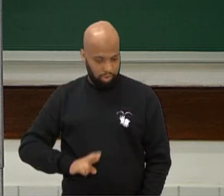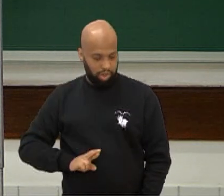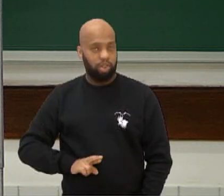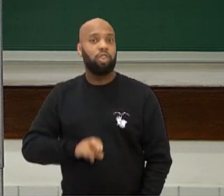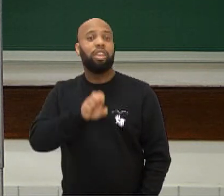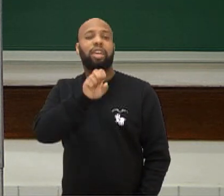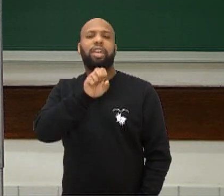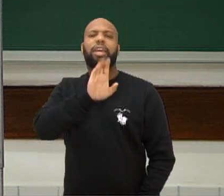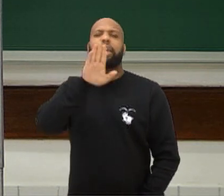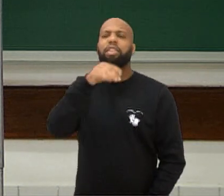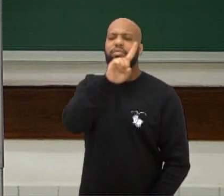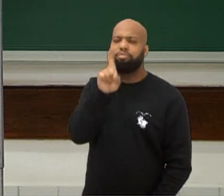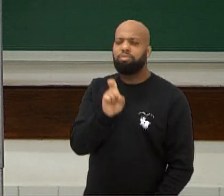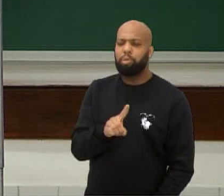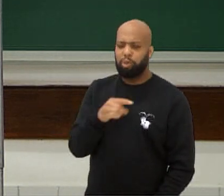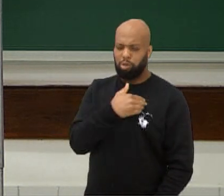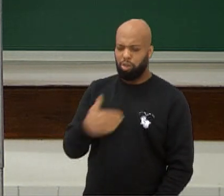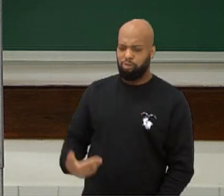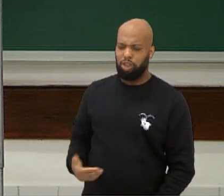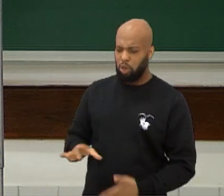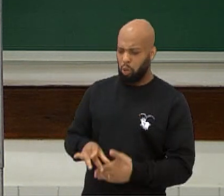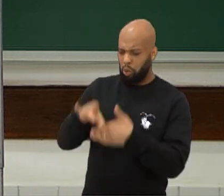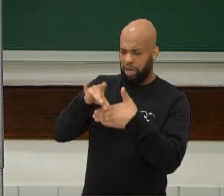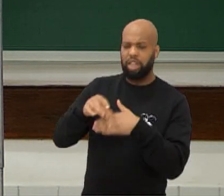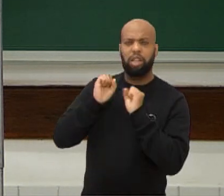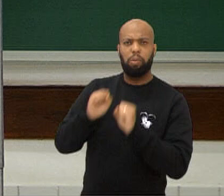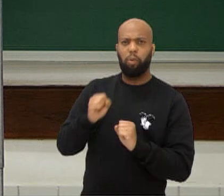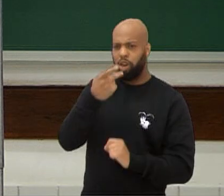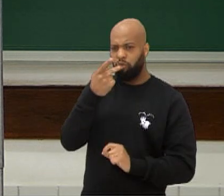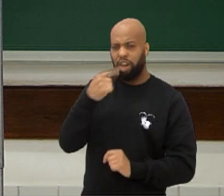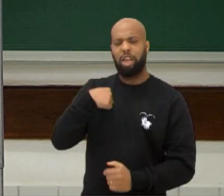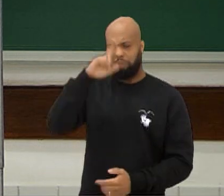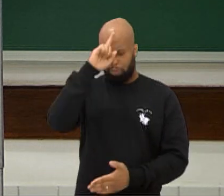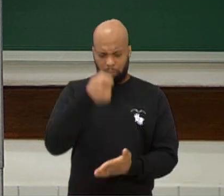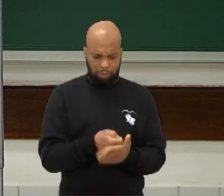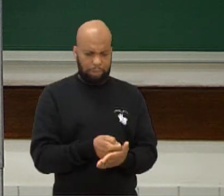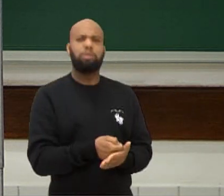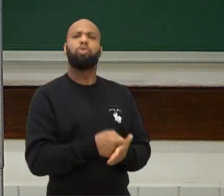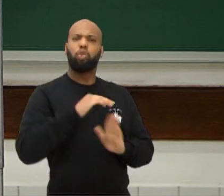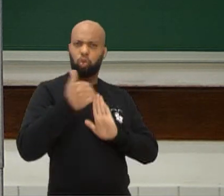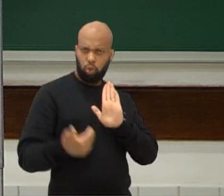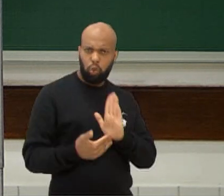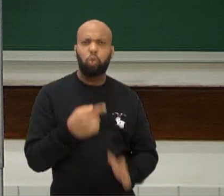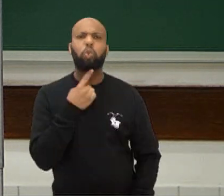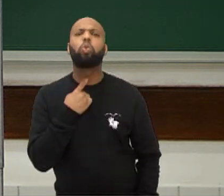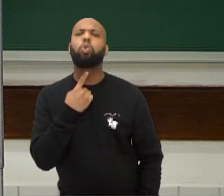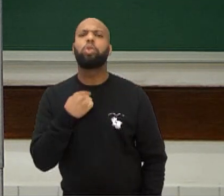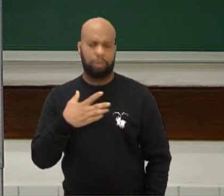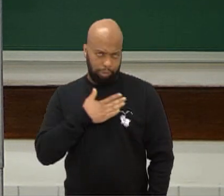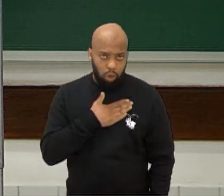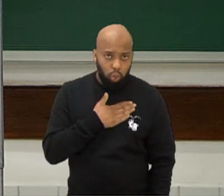será que o governante pode chegar simplesmente e determinar a sua vontade?